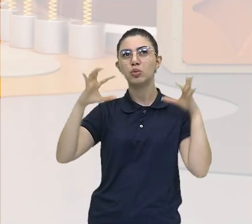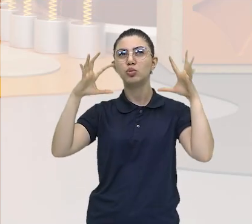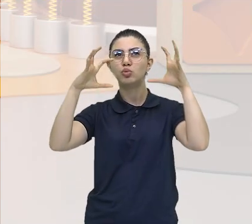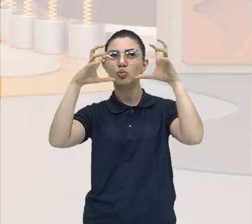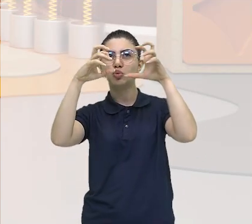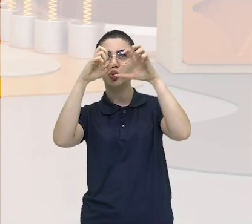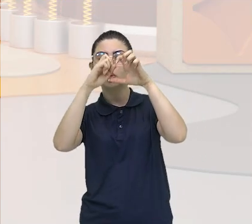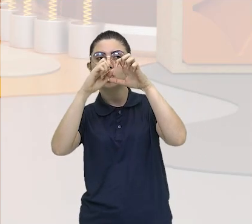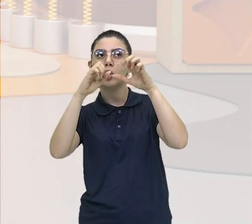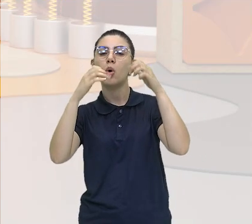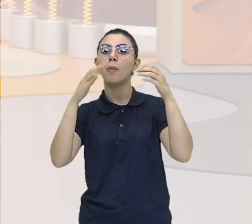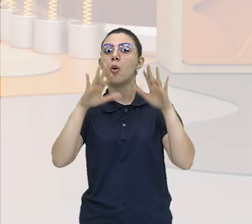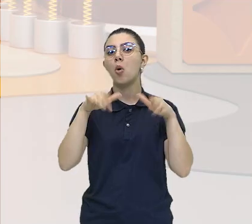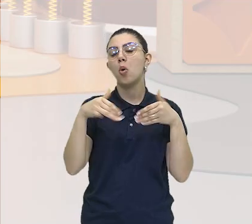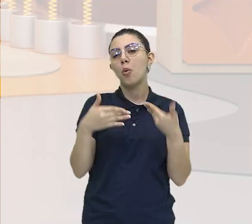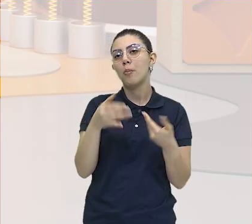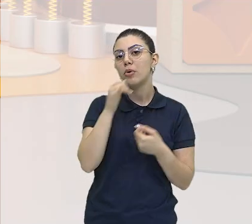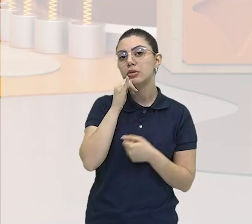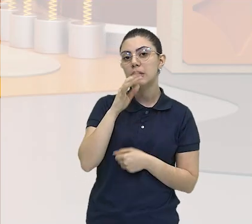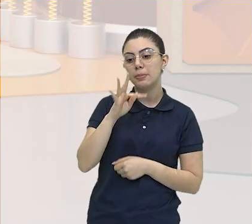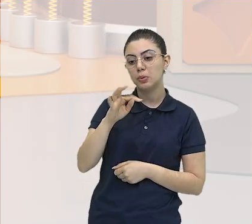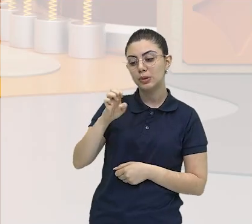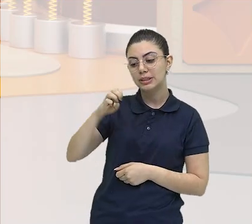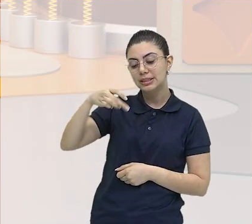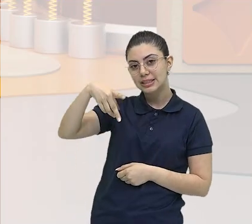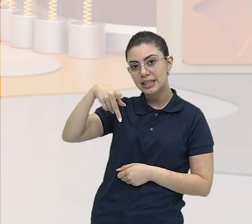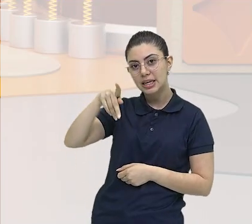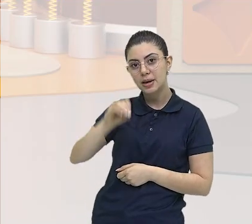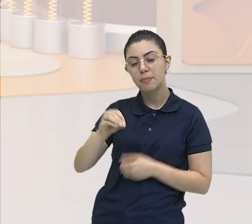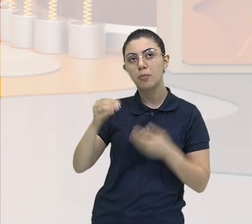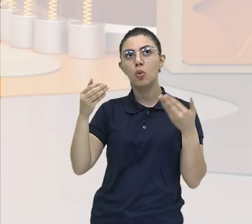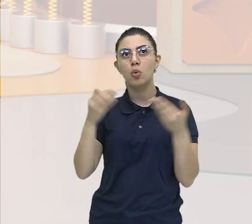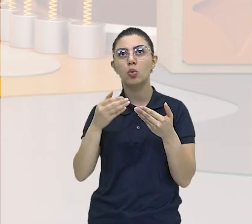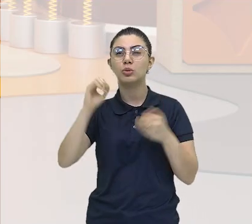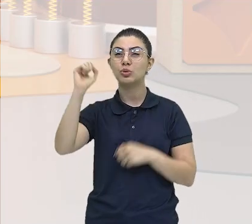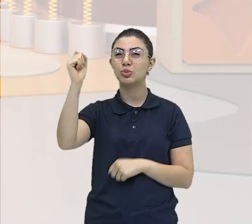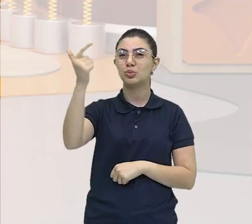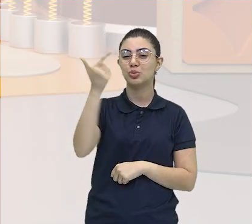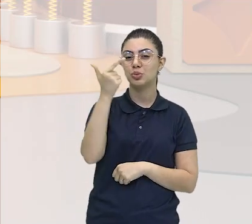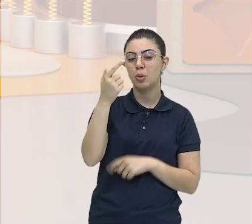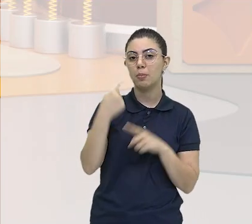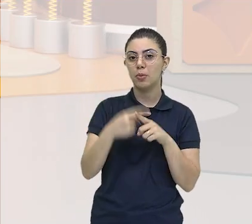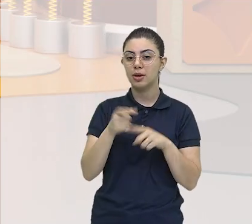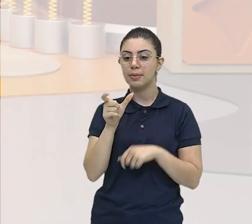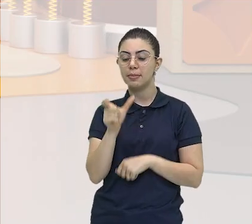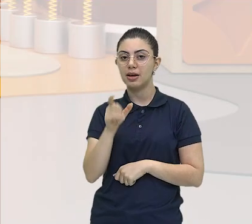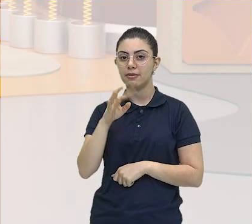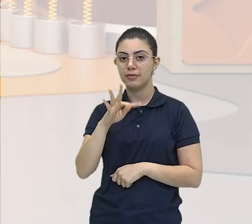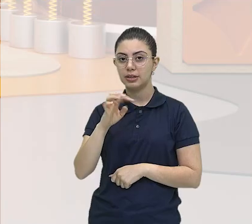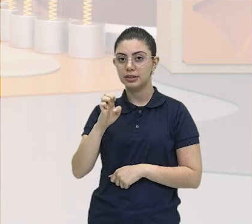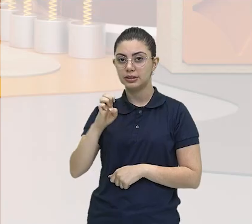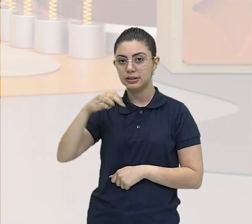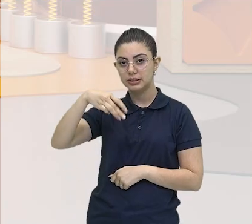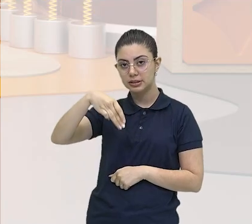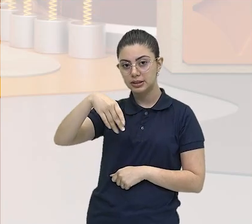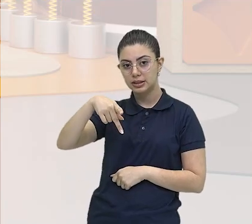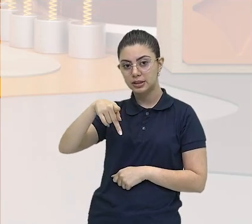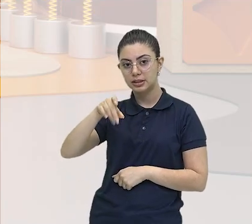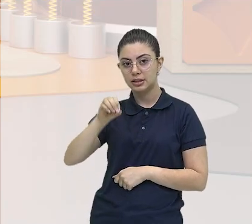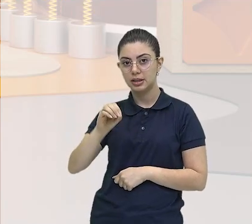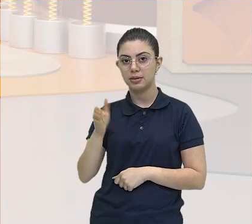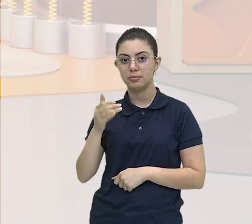hoje o tempo está ensolarado. Isso porque quando a gente se refere ao tempo atmosférico, a gente está falando de